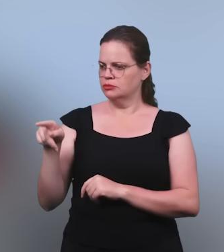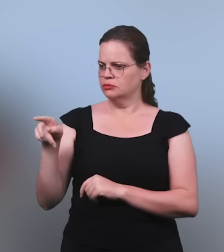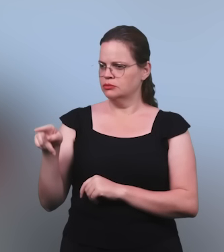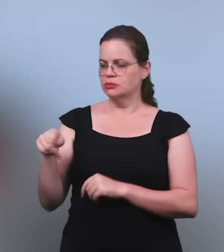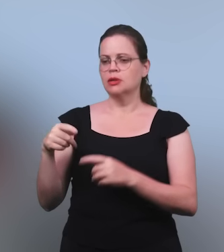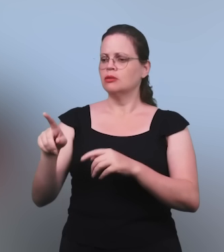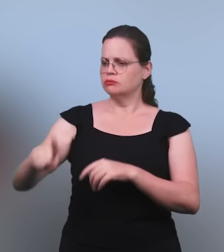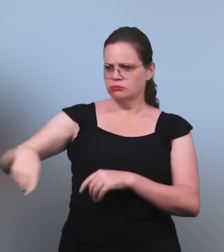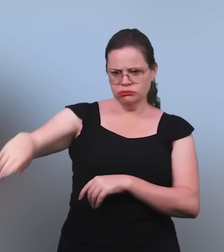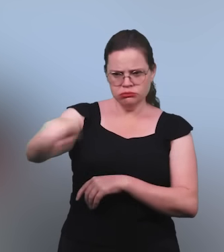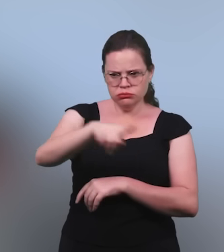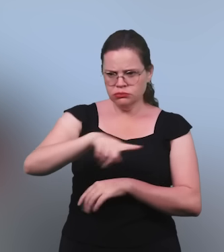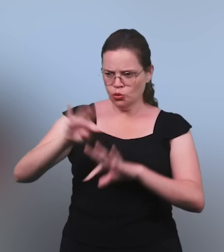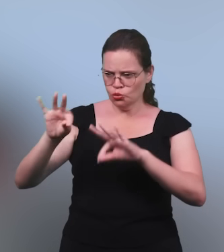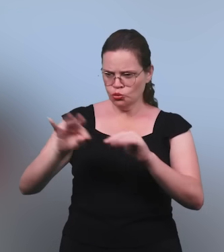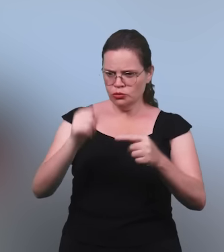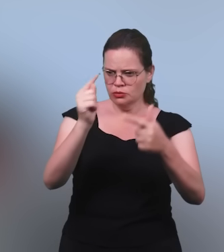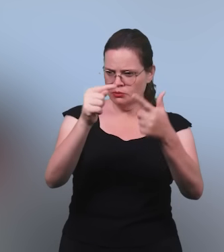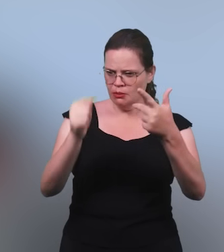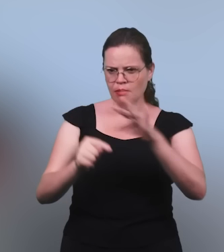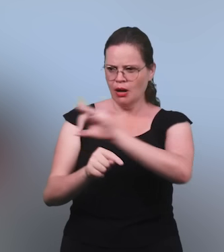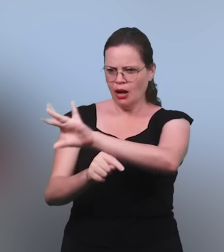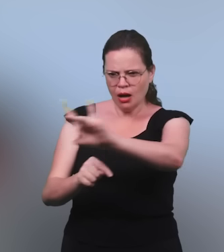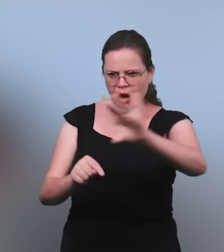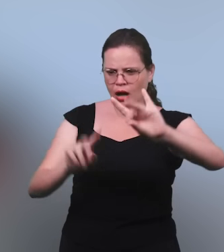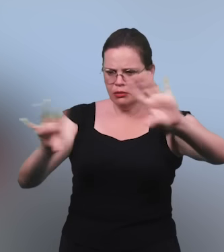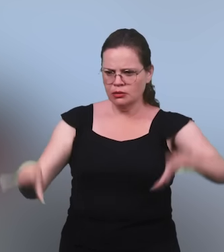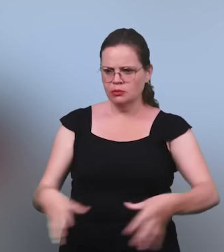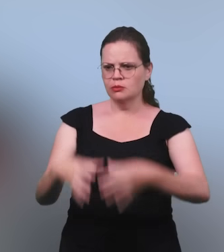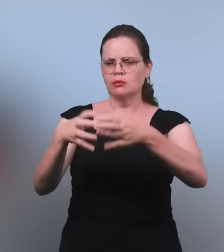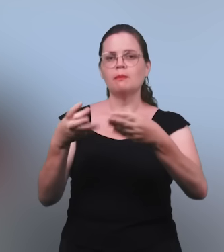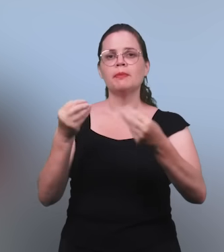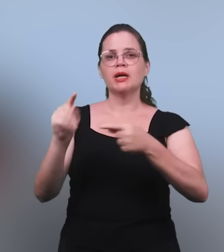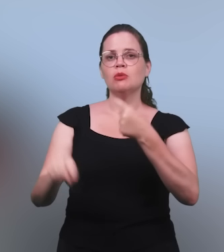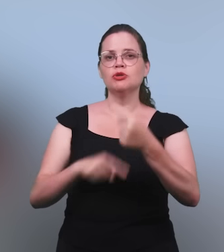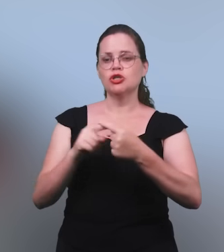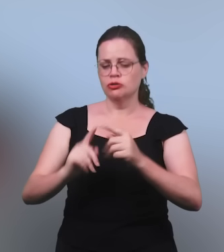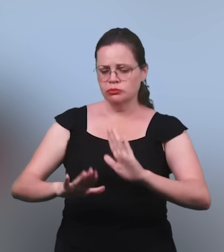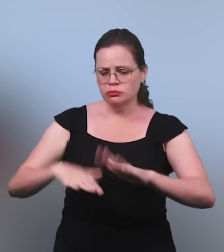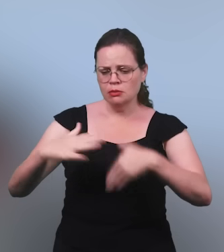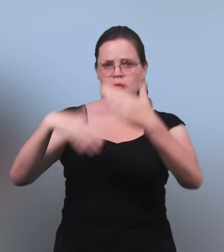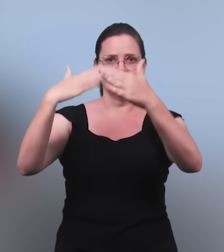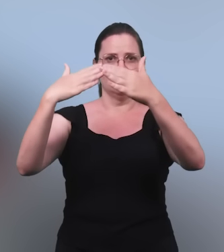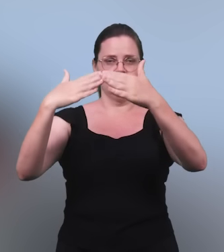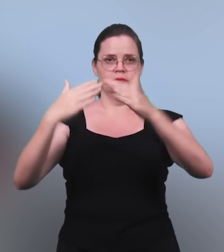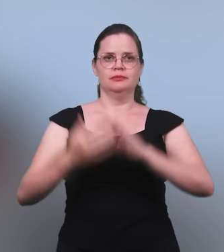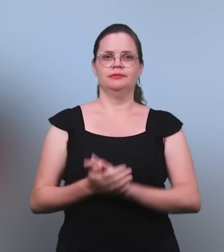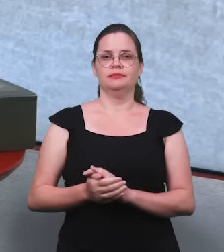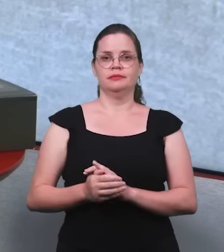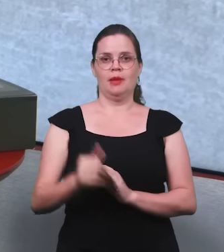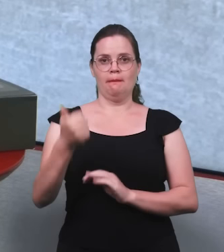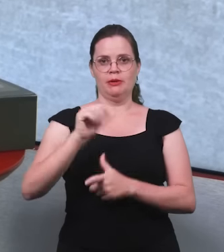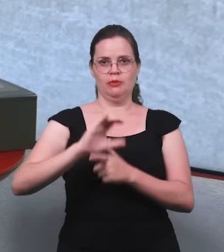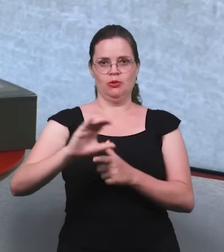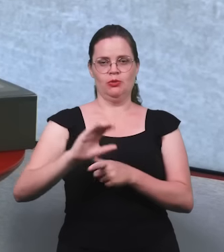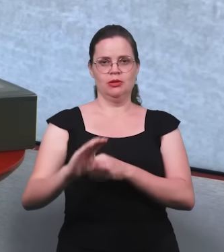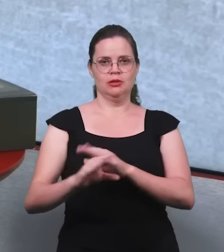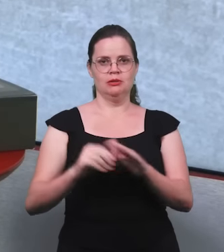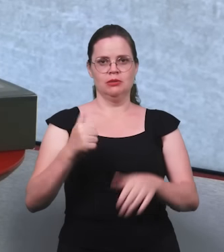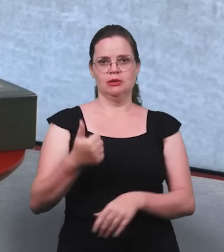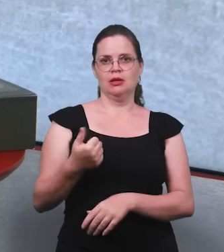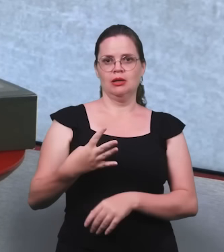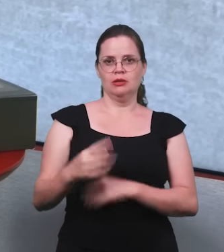interpretação. Faça-se tudo para edificação. 1 Coríntios capítulo 14, no verso 26,